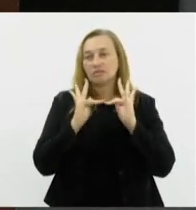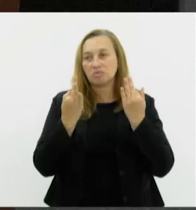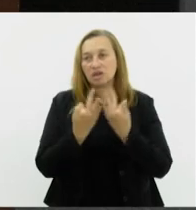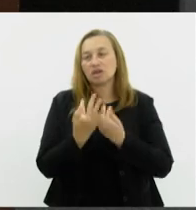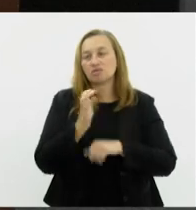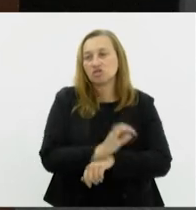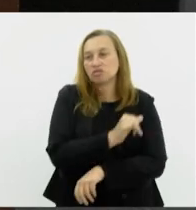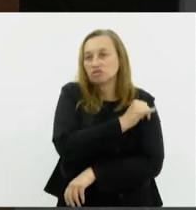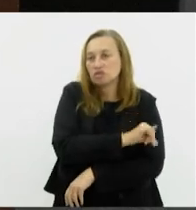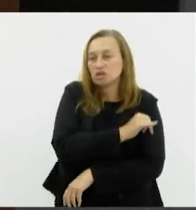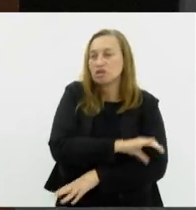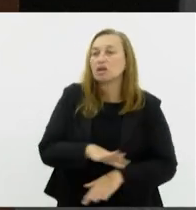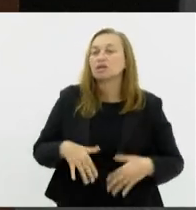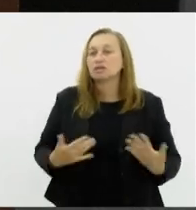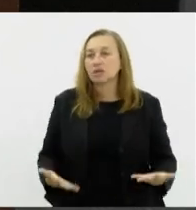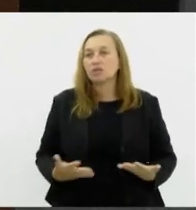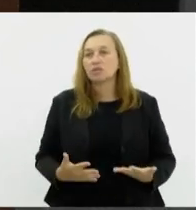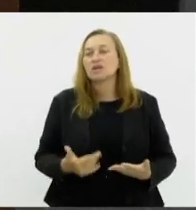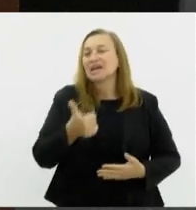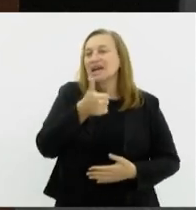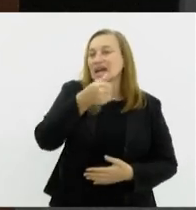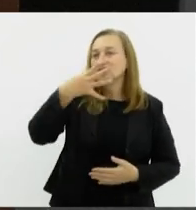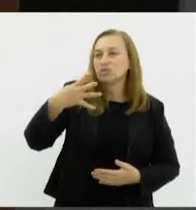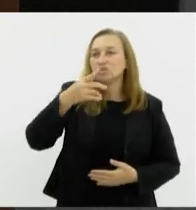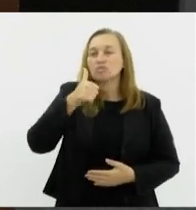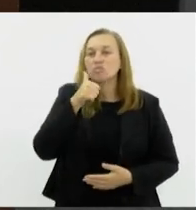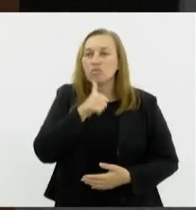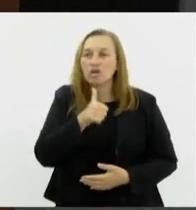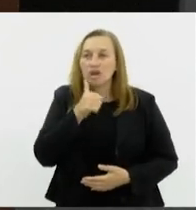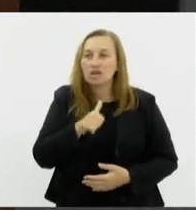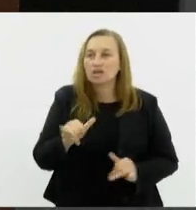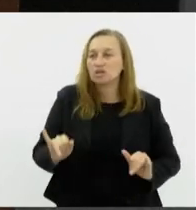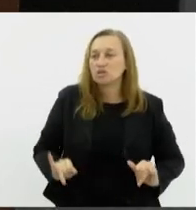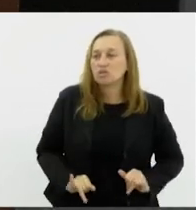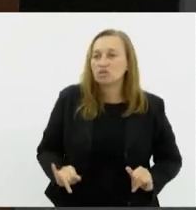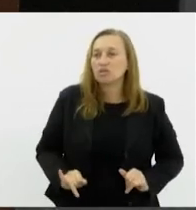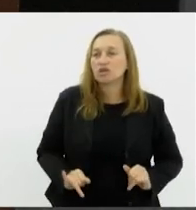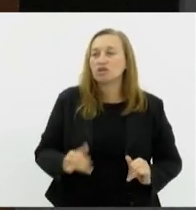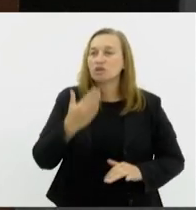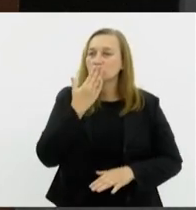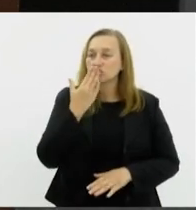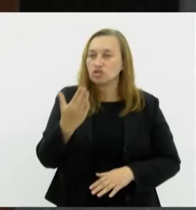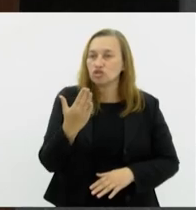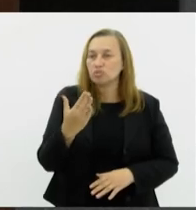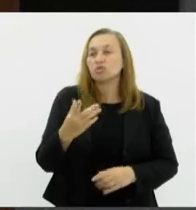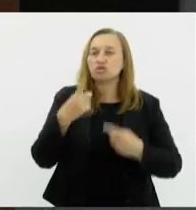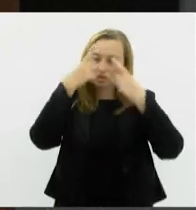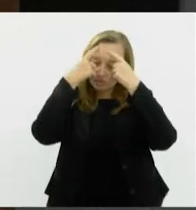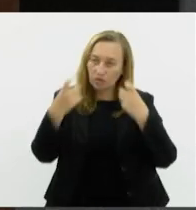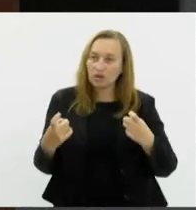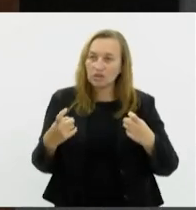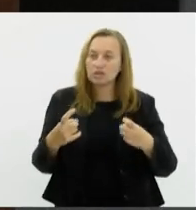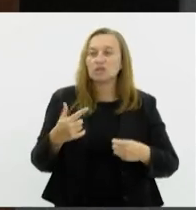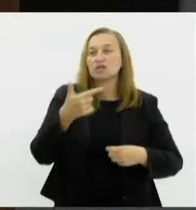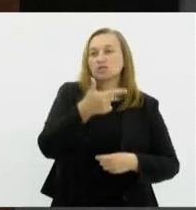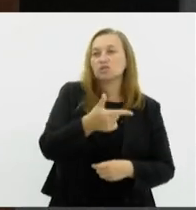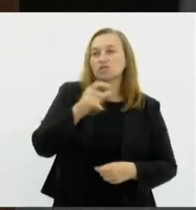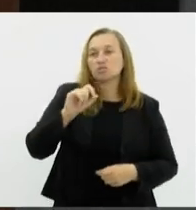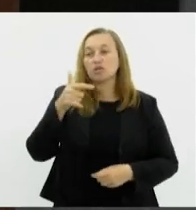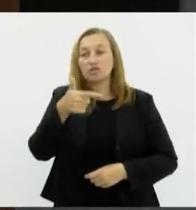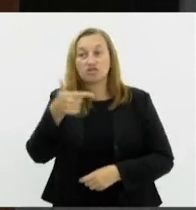Rio de Janeiro. Ou seja, são 14 mulheres que sofreram algum tipo de violência por hora em